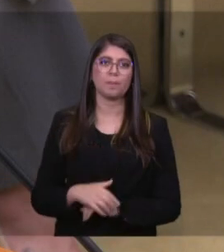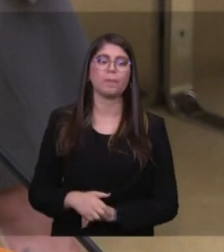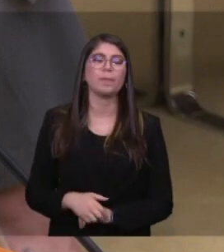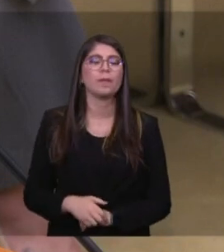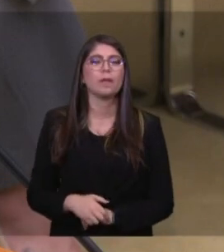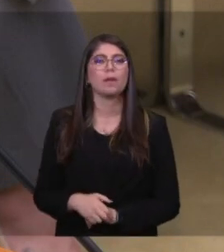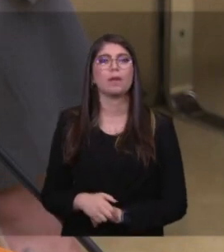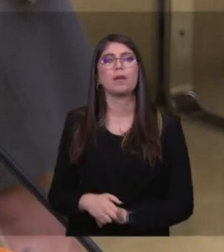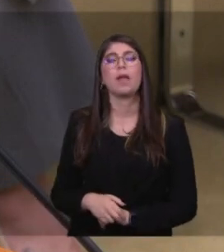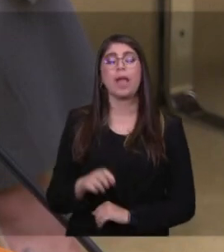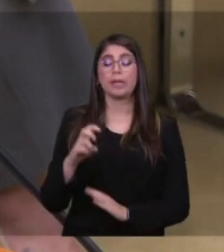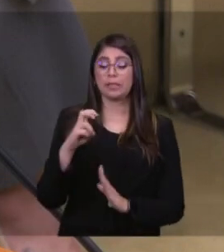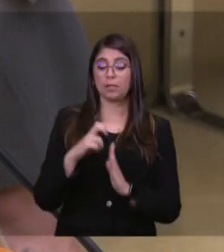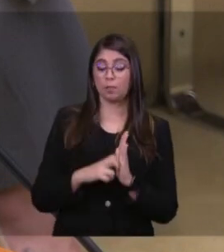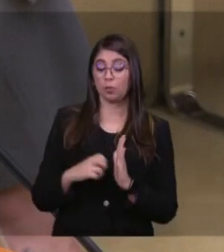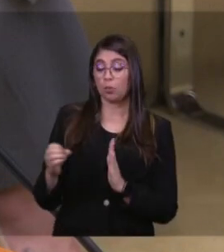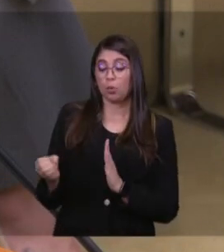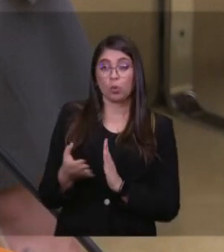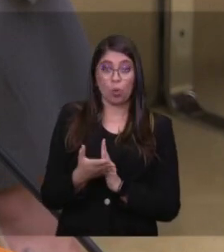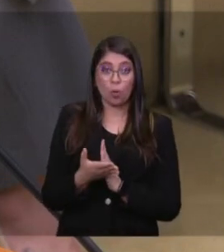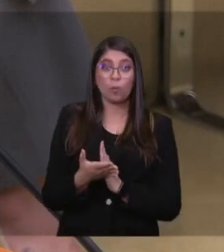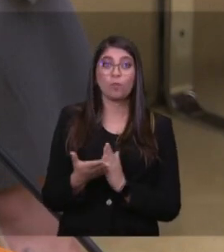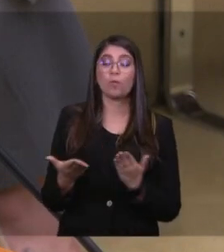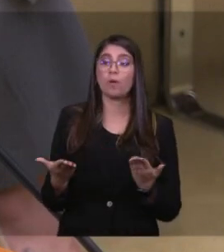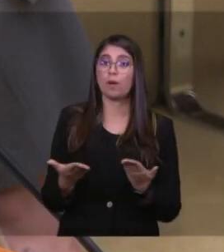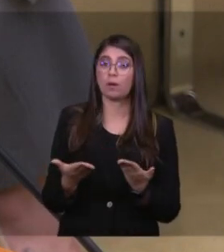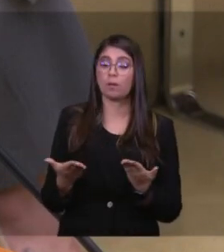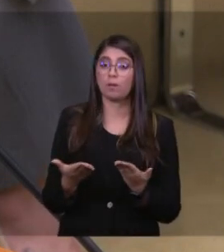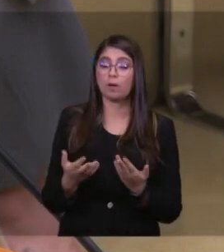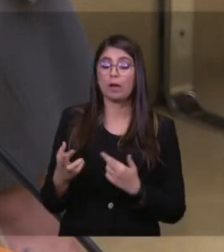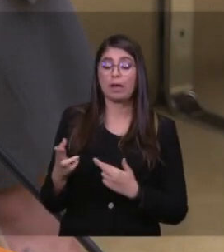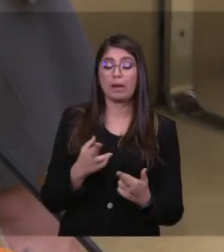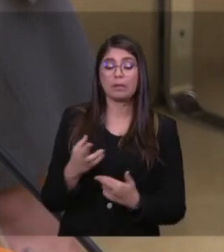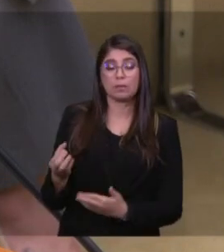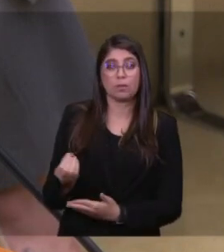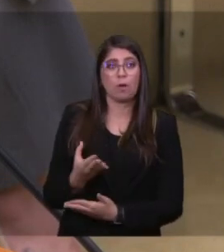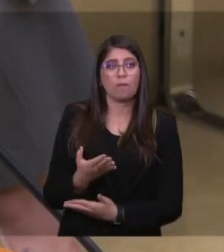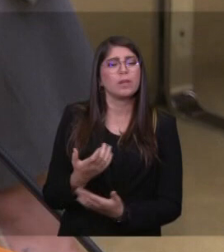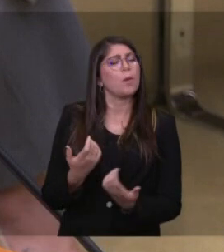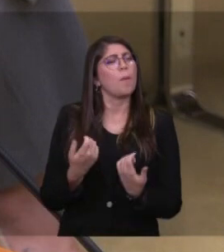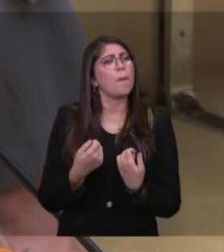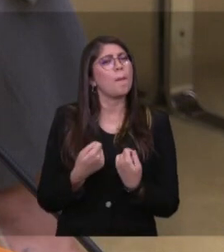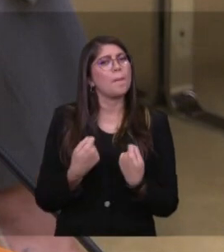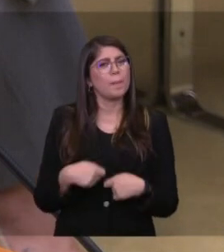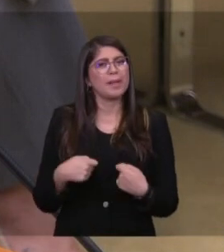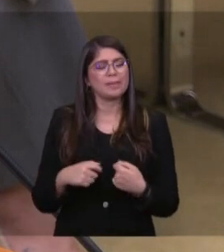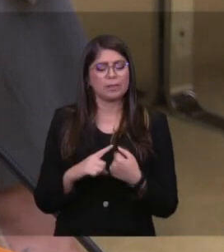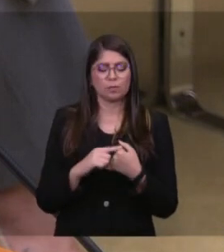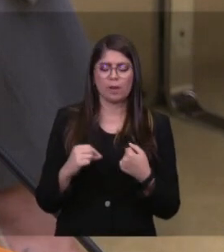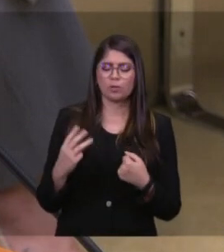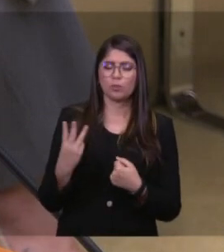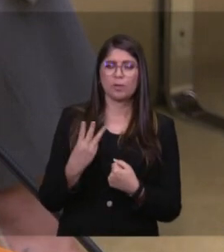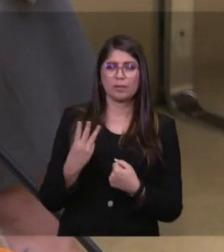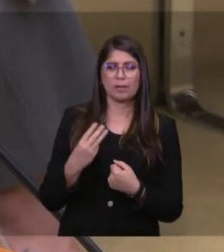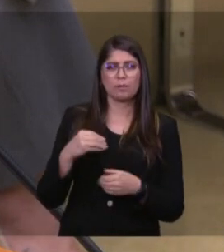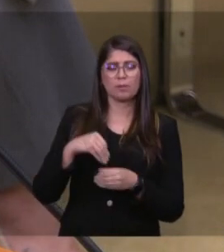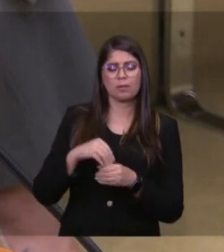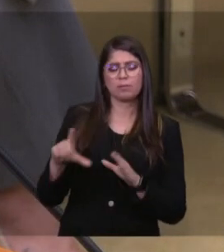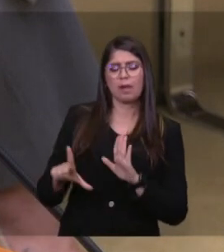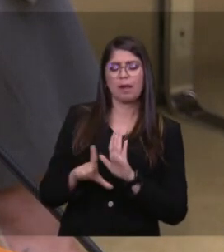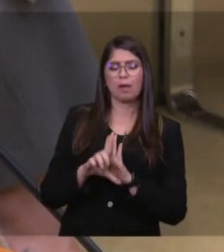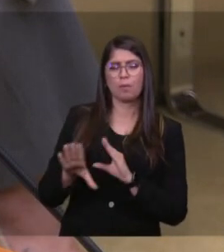novo tributo, essa nova relação jurídico-tributária, haveria necessidade de inclusão do artigo 3º na Lei